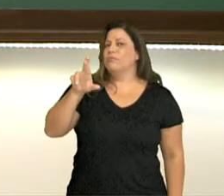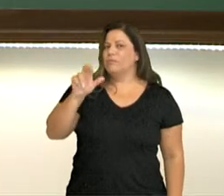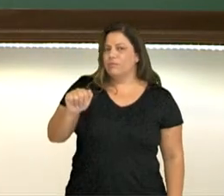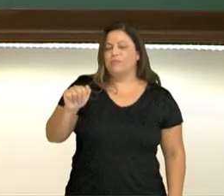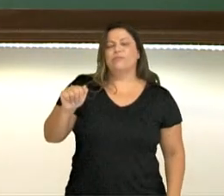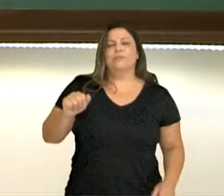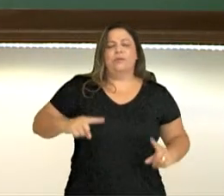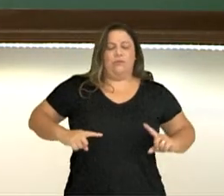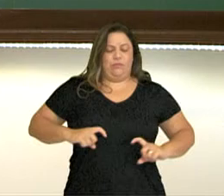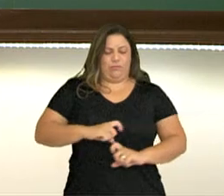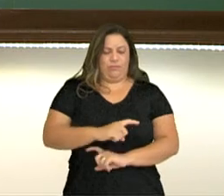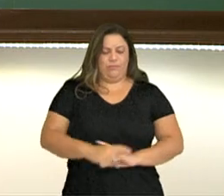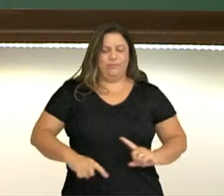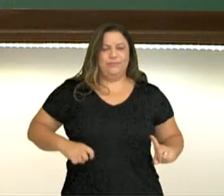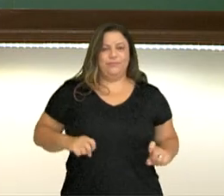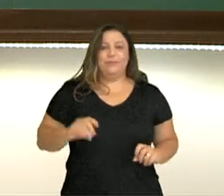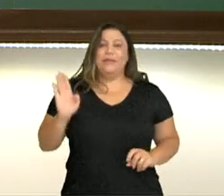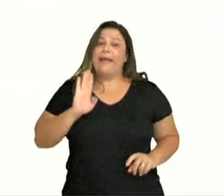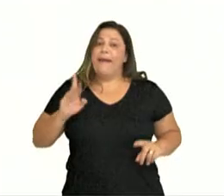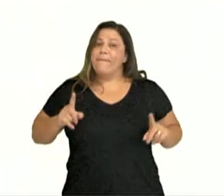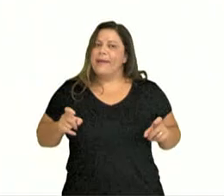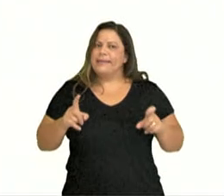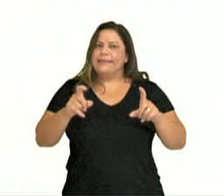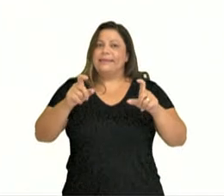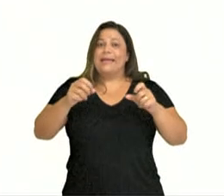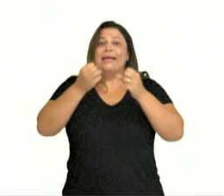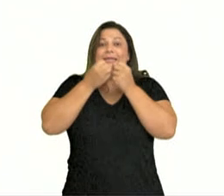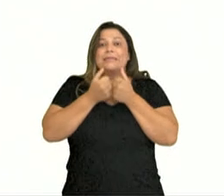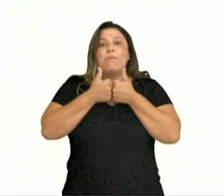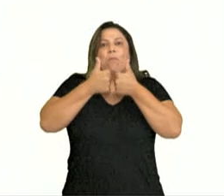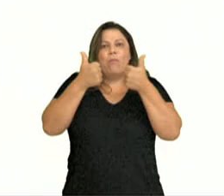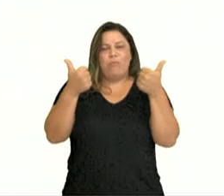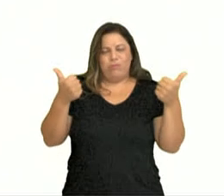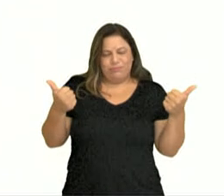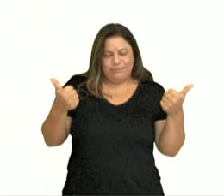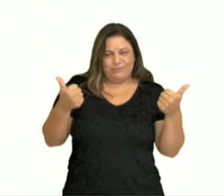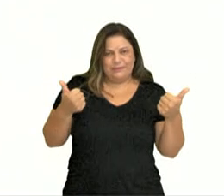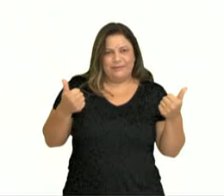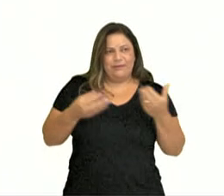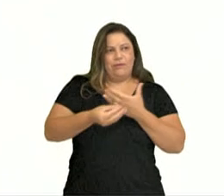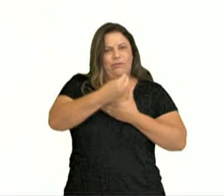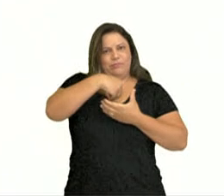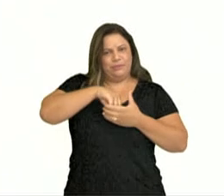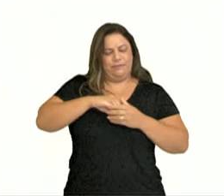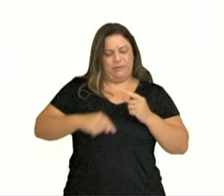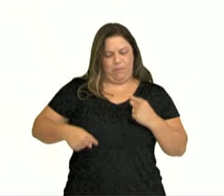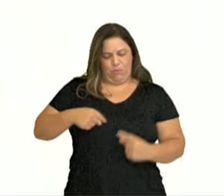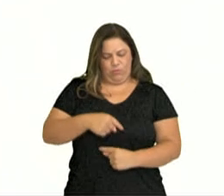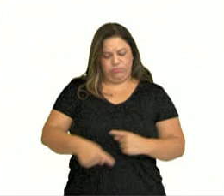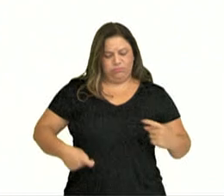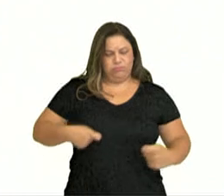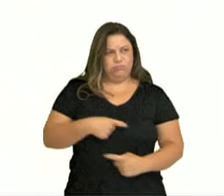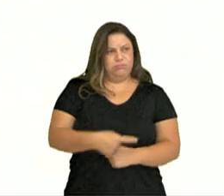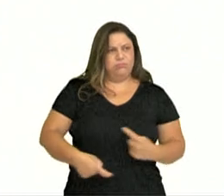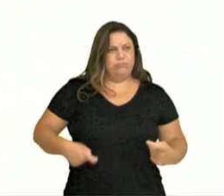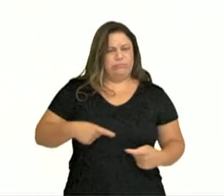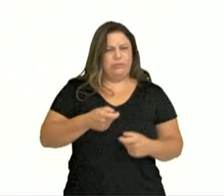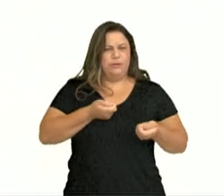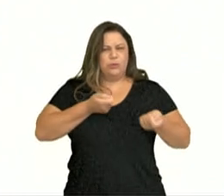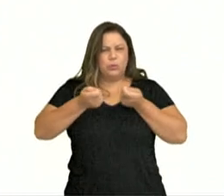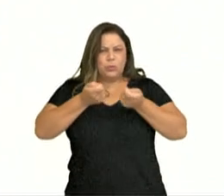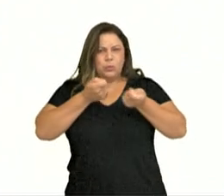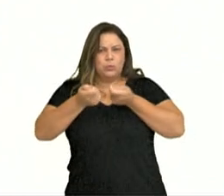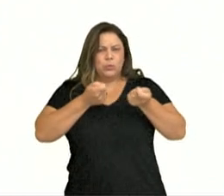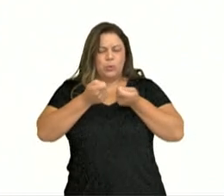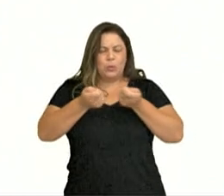do bem. Então, o nosso intestino possui essa microbiota, aonde tem a importância de controlar a multiplicação